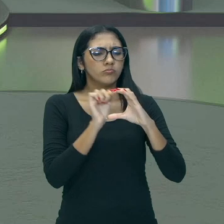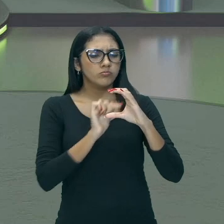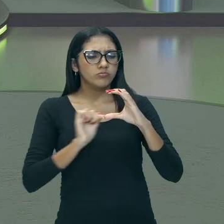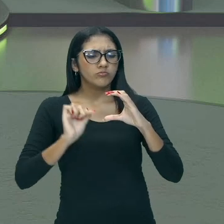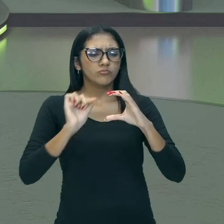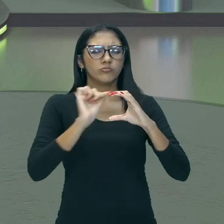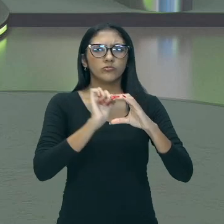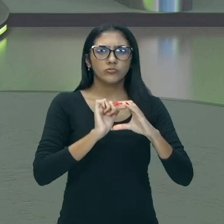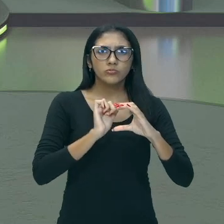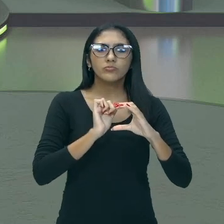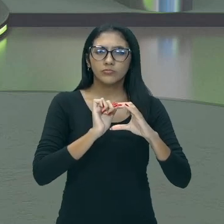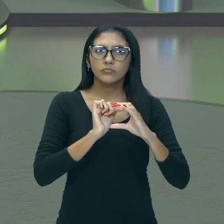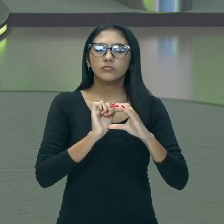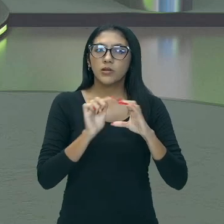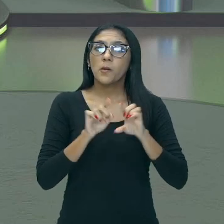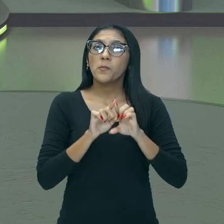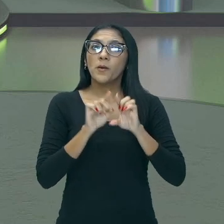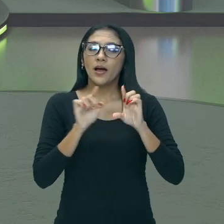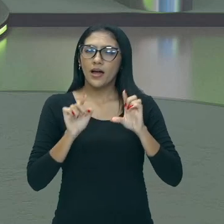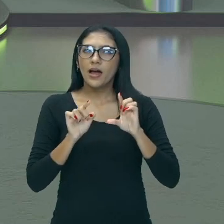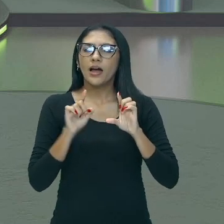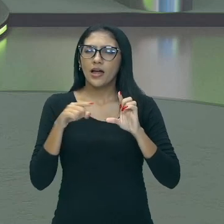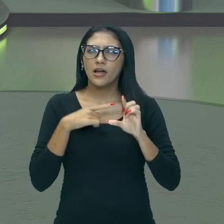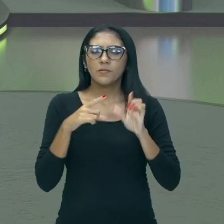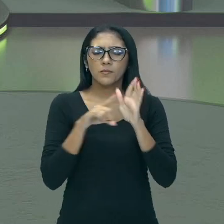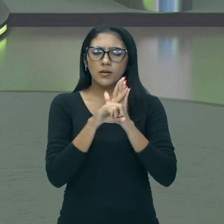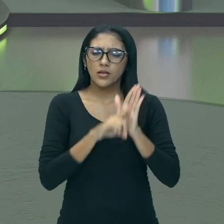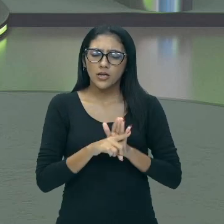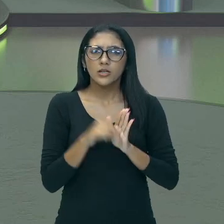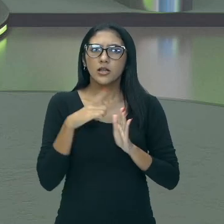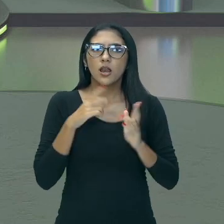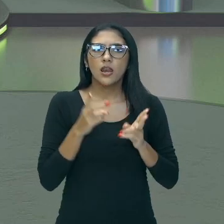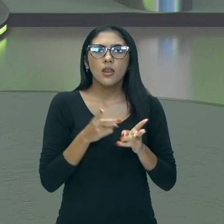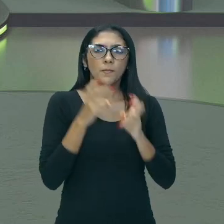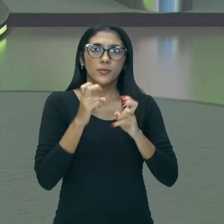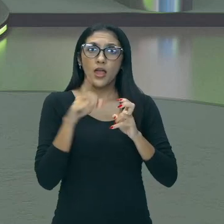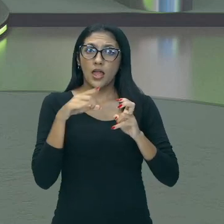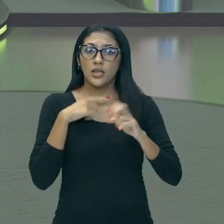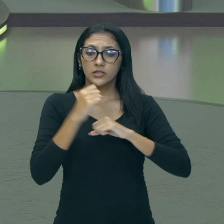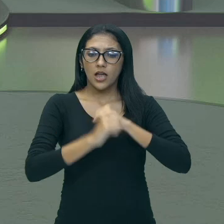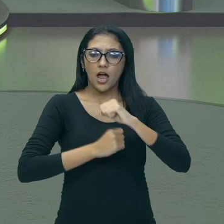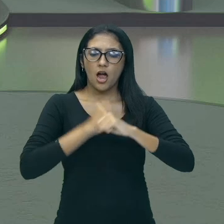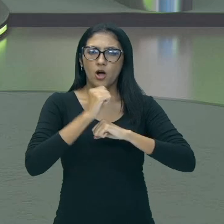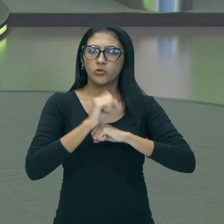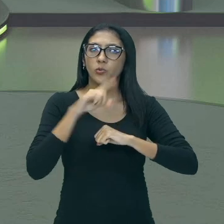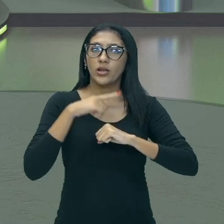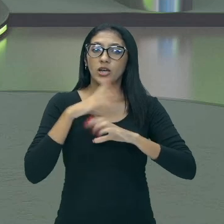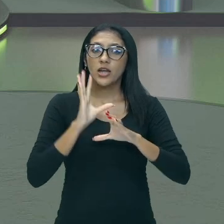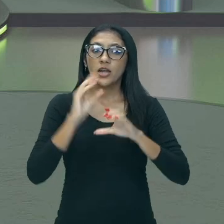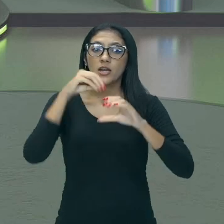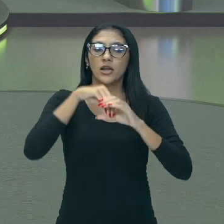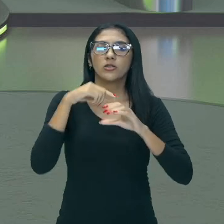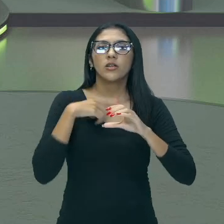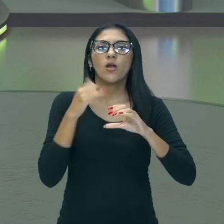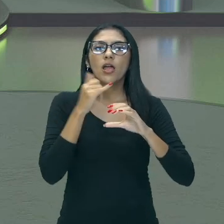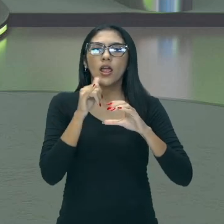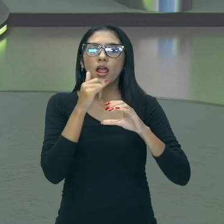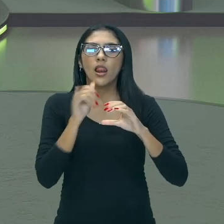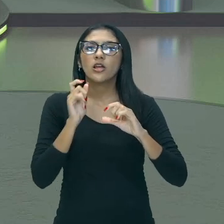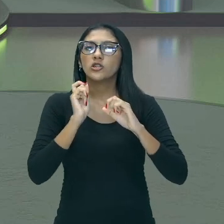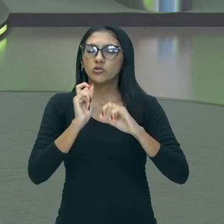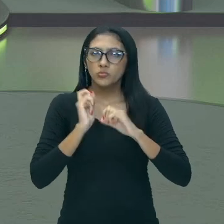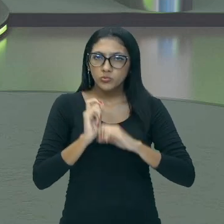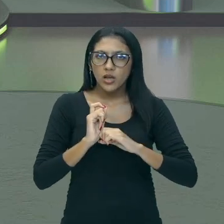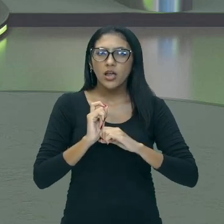maciço. Só que de acordo com os experimentos, mostra que esse átomo ele é carregado positivamente, onde tem